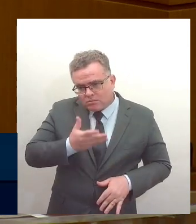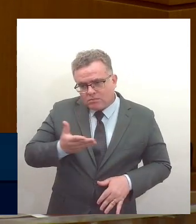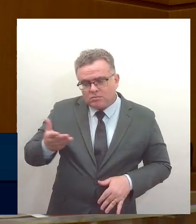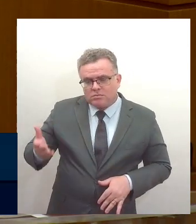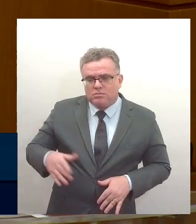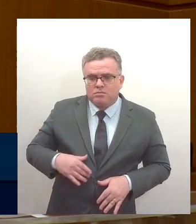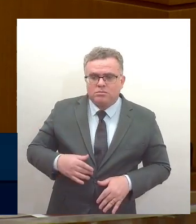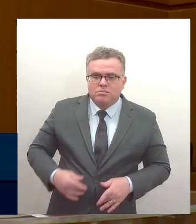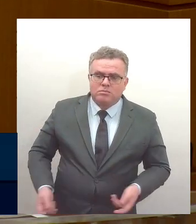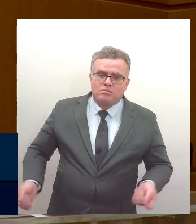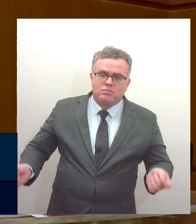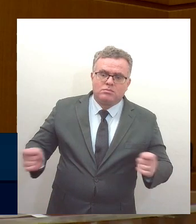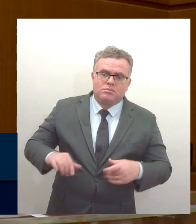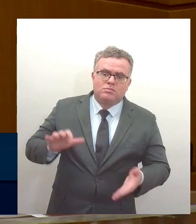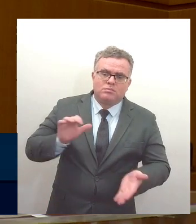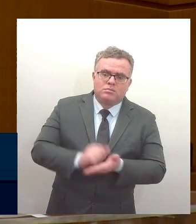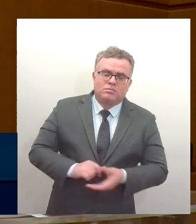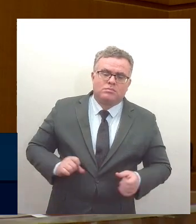site